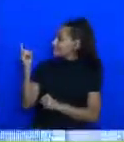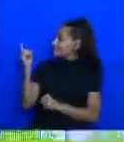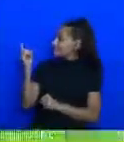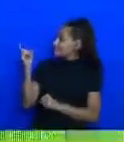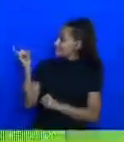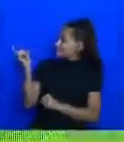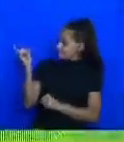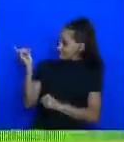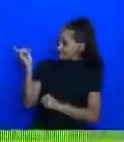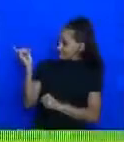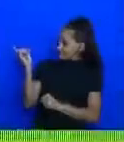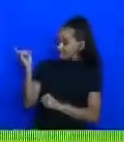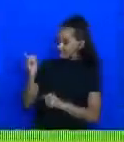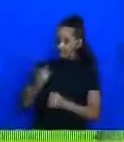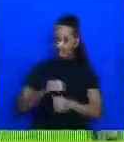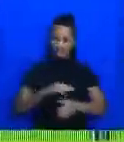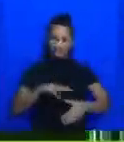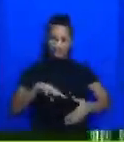Valendo.